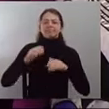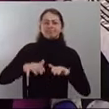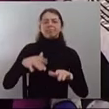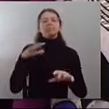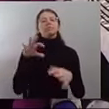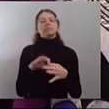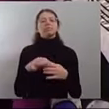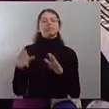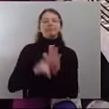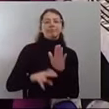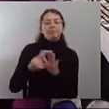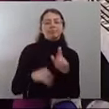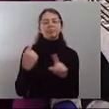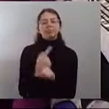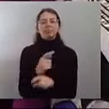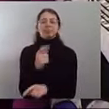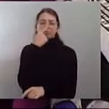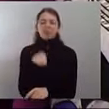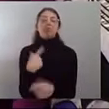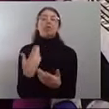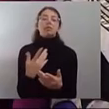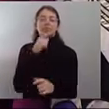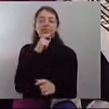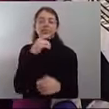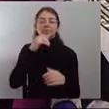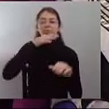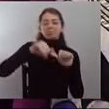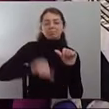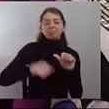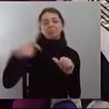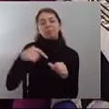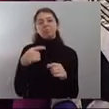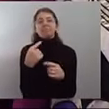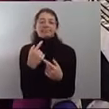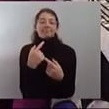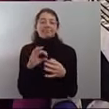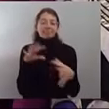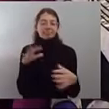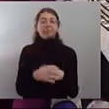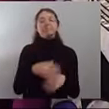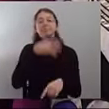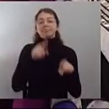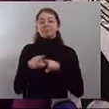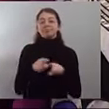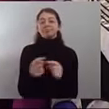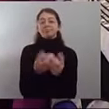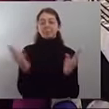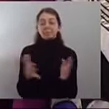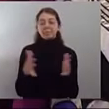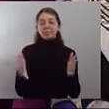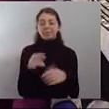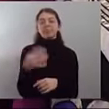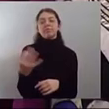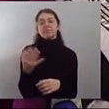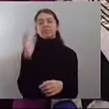errados não está seguro da força dos seus argumentos substanciais. Tudo isto, senhoras e senhores deputados da maioria, transpareceu aqui esta tarde. E não foi